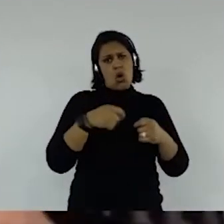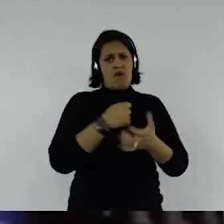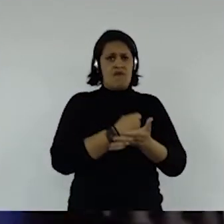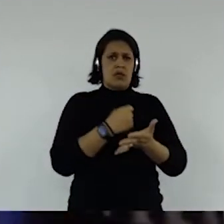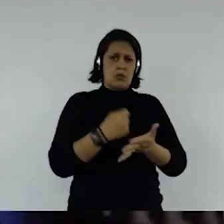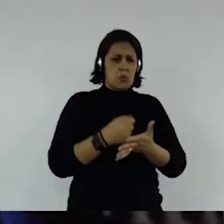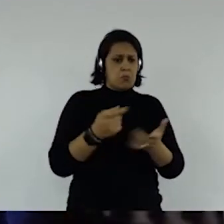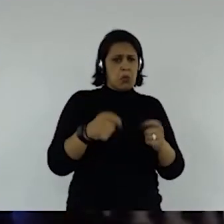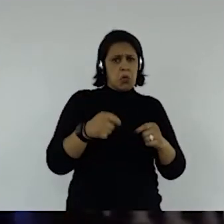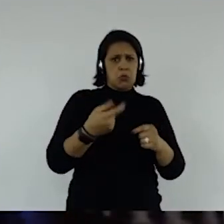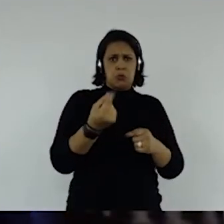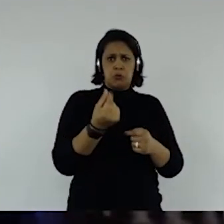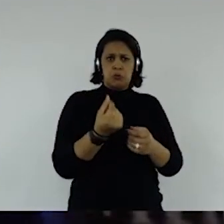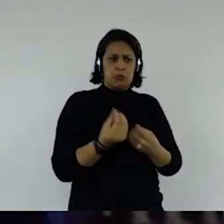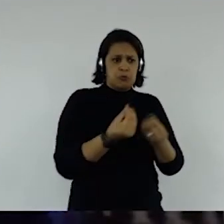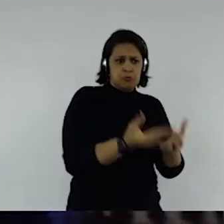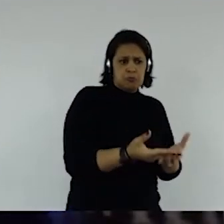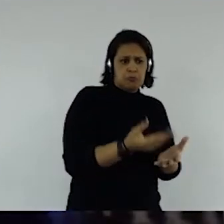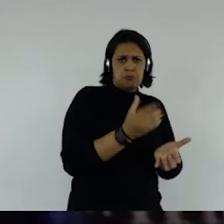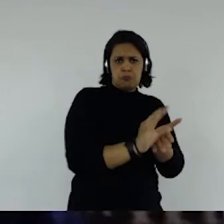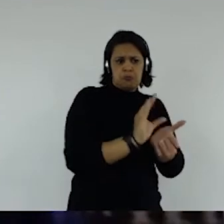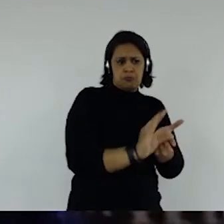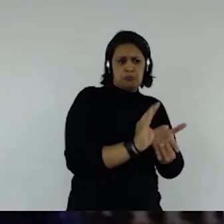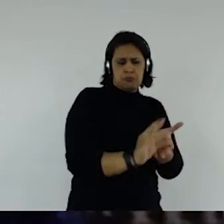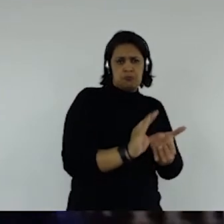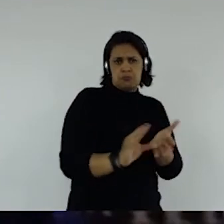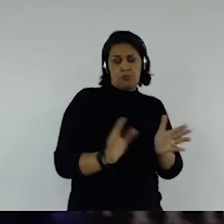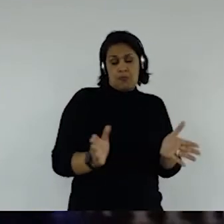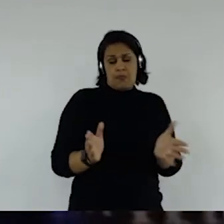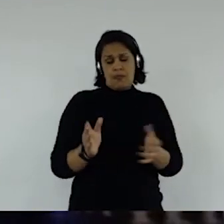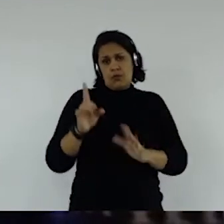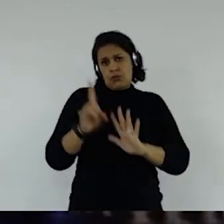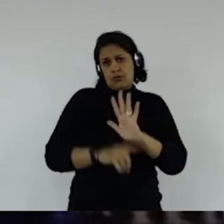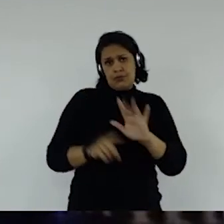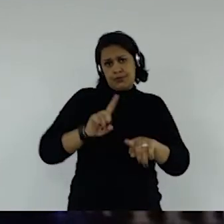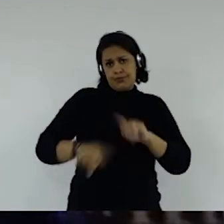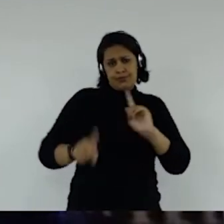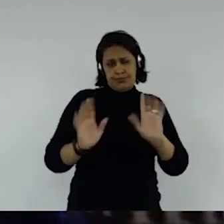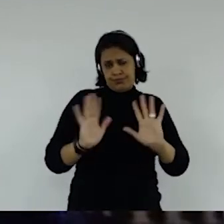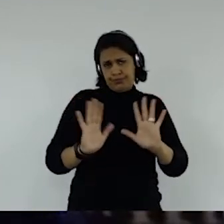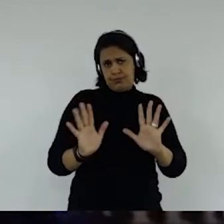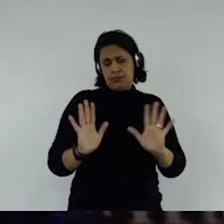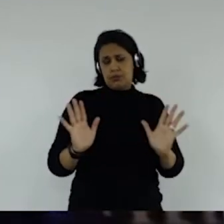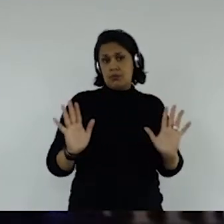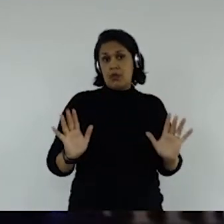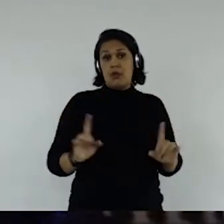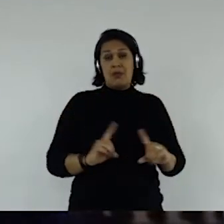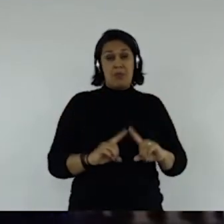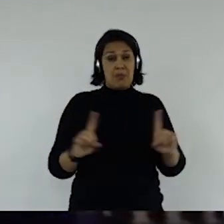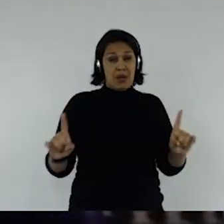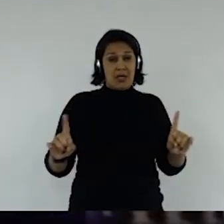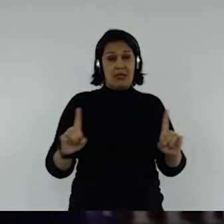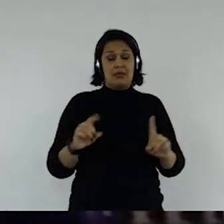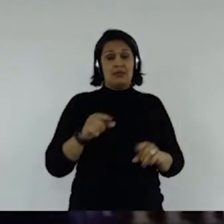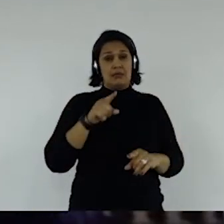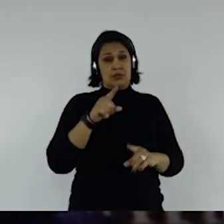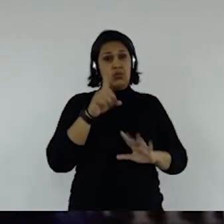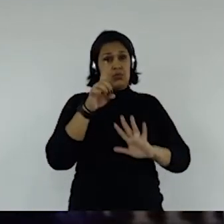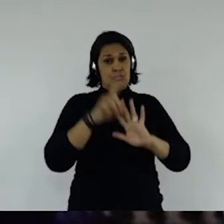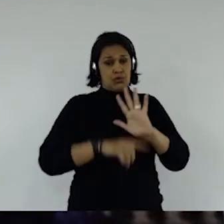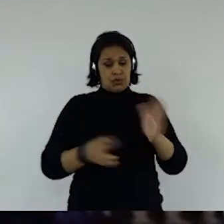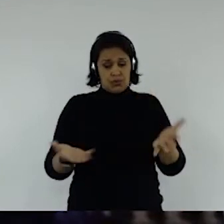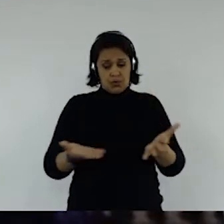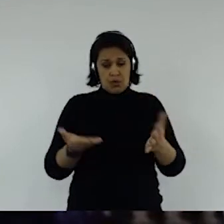parte ganhe dinheiro, o direito não proíbe que uma parte obtenha um lucro. O que o direito